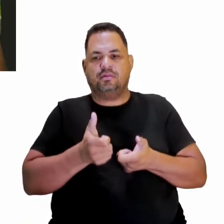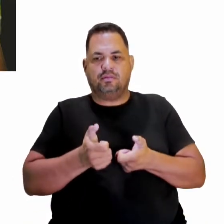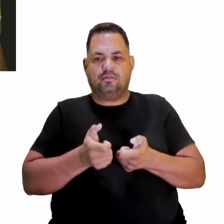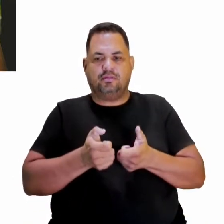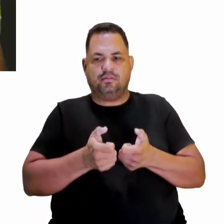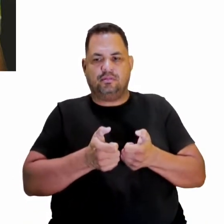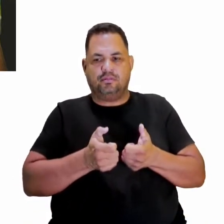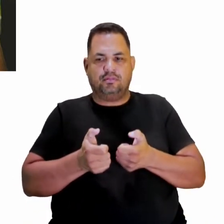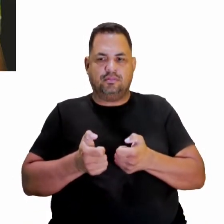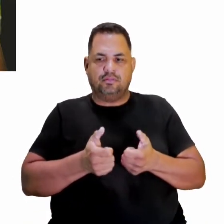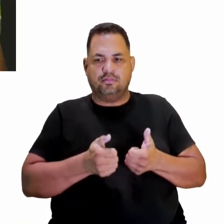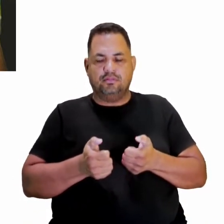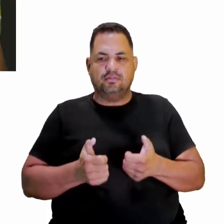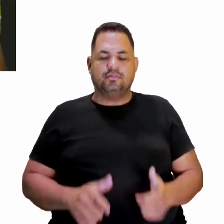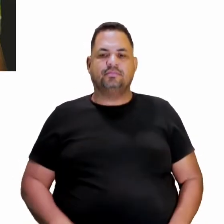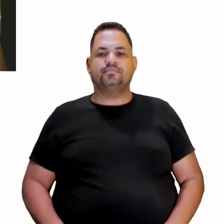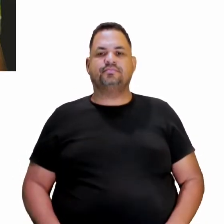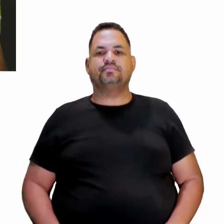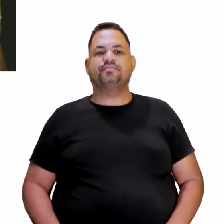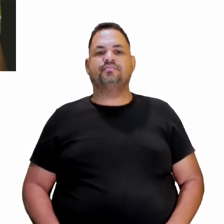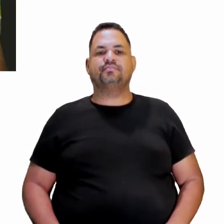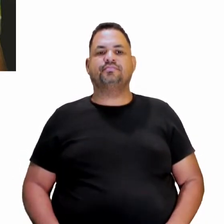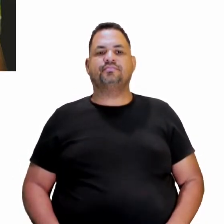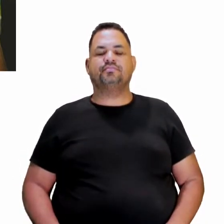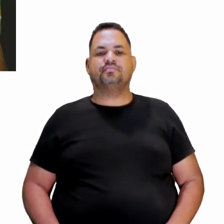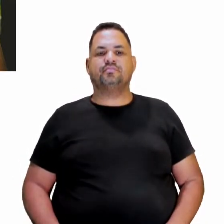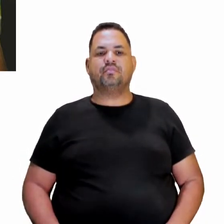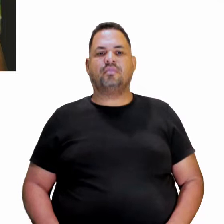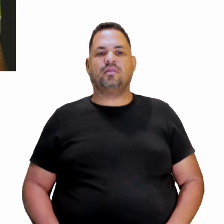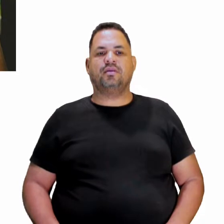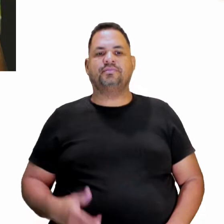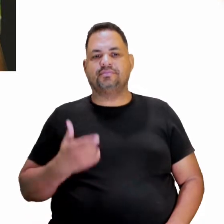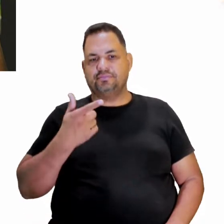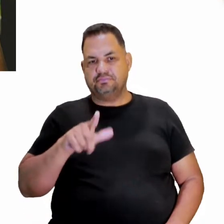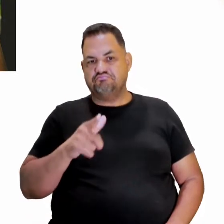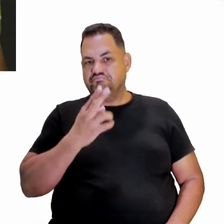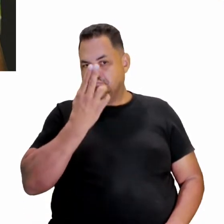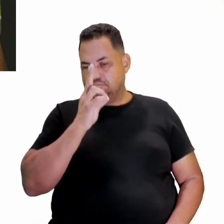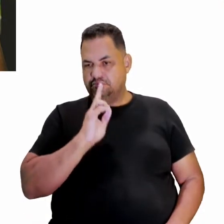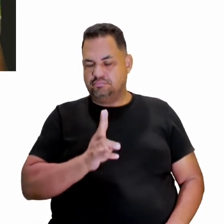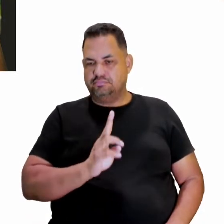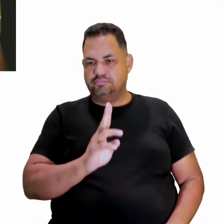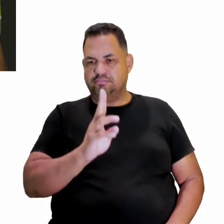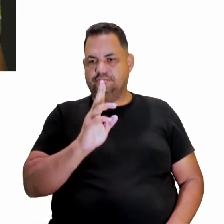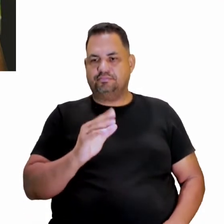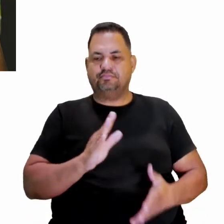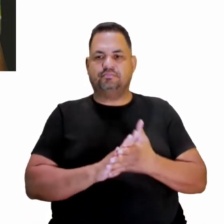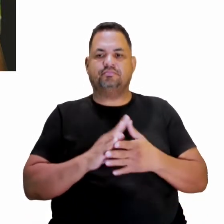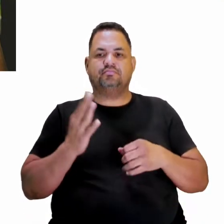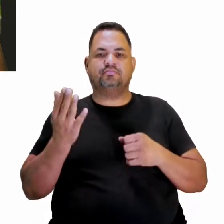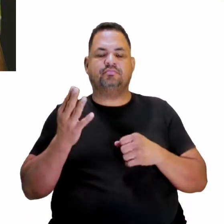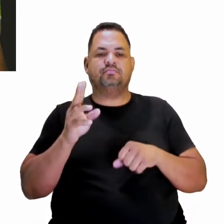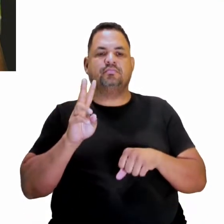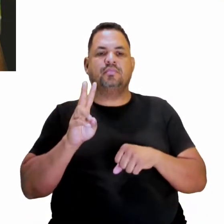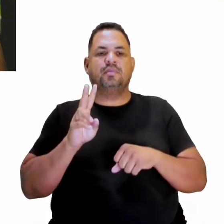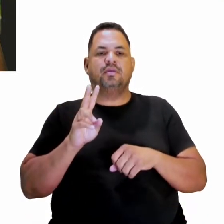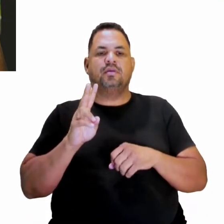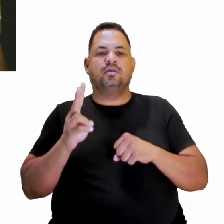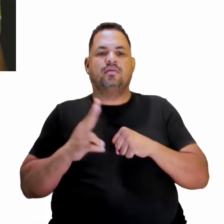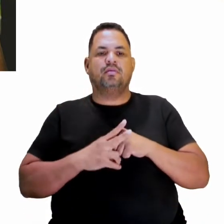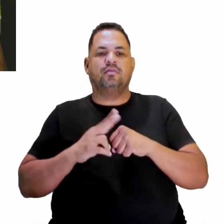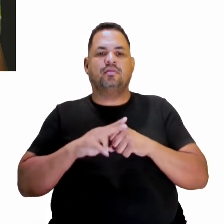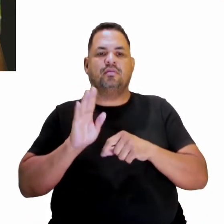pedir para vocês prestarem atenção nesse amiguinho aqui, que ele vai se repetir bastante. É o auxiliar lá do